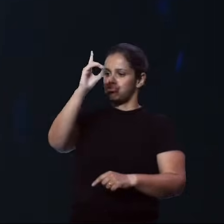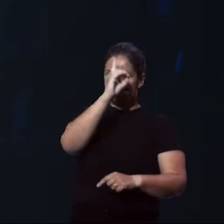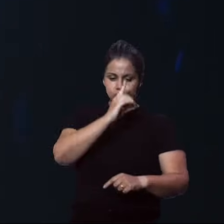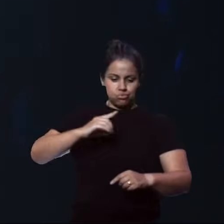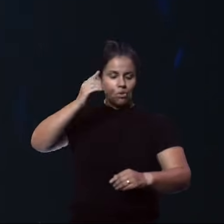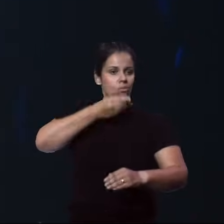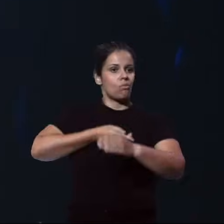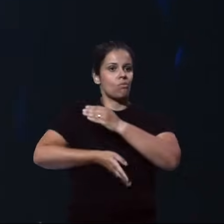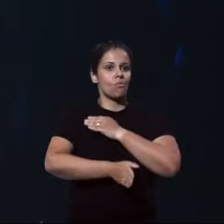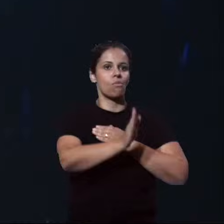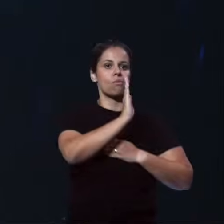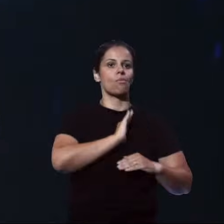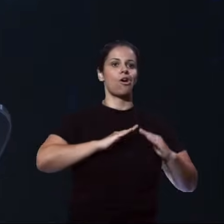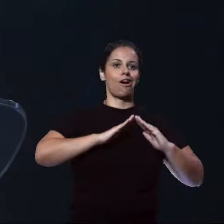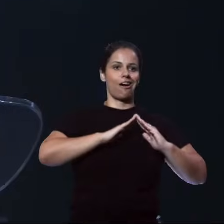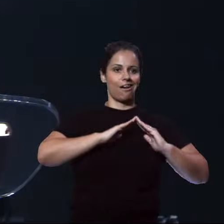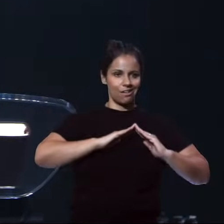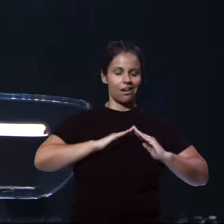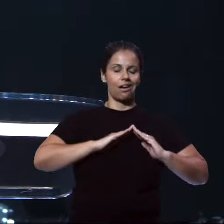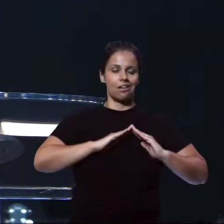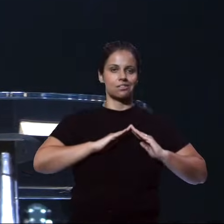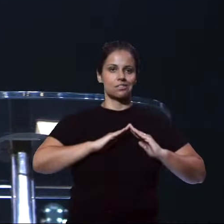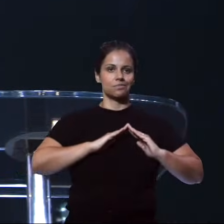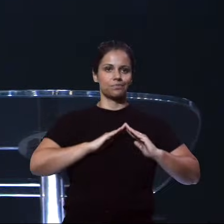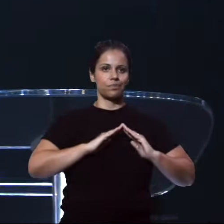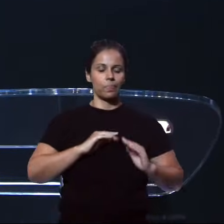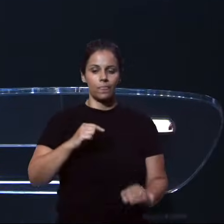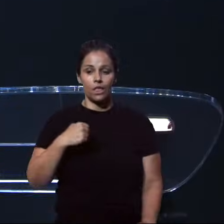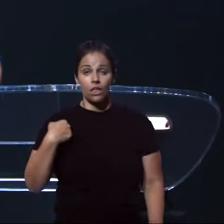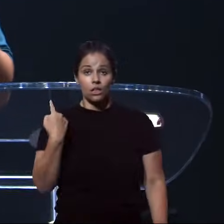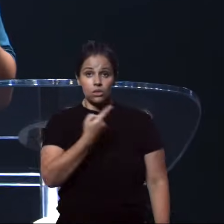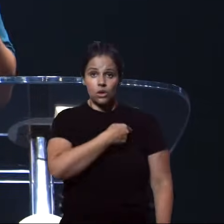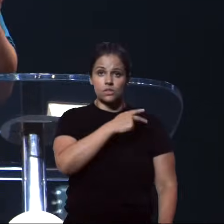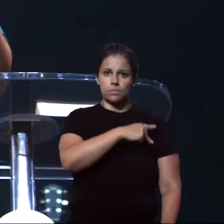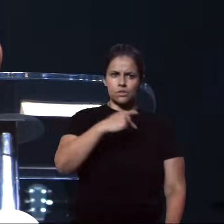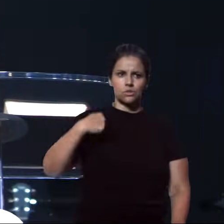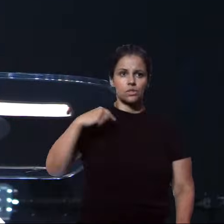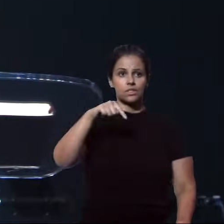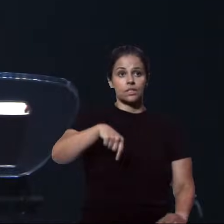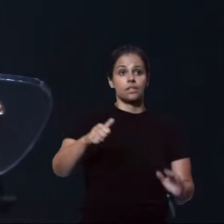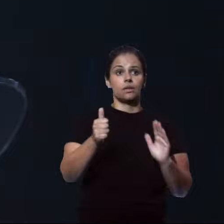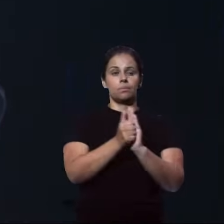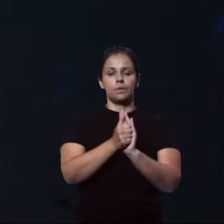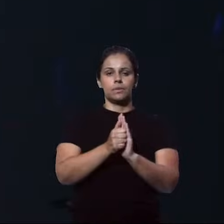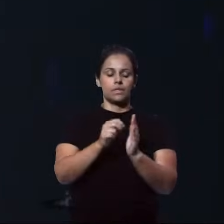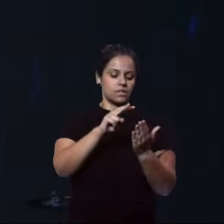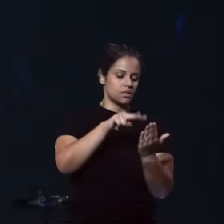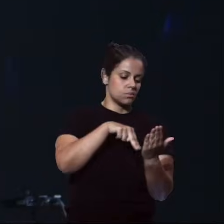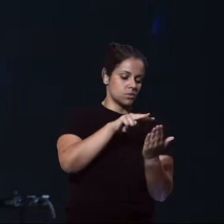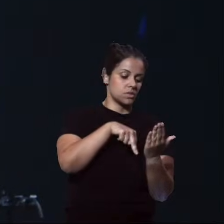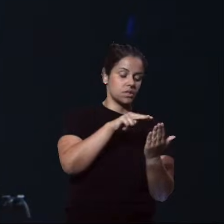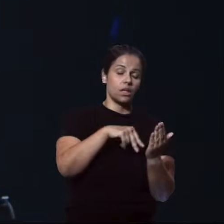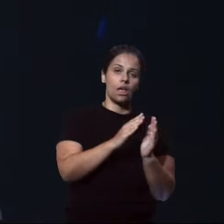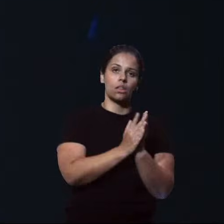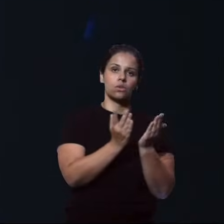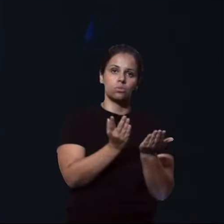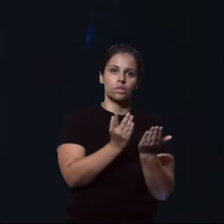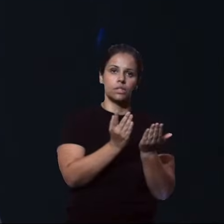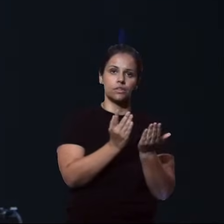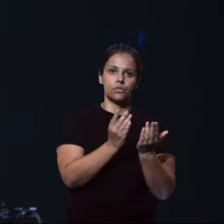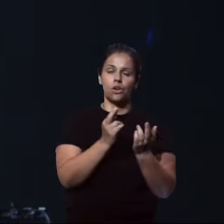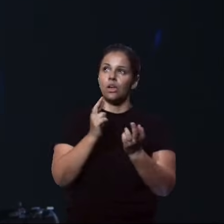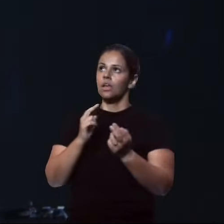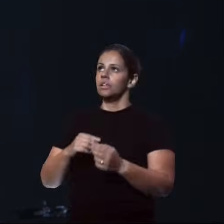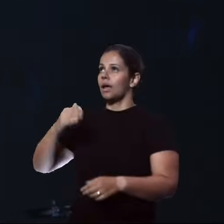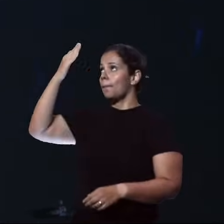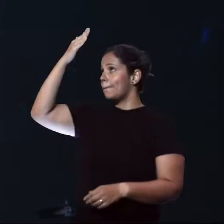Aqui na UAN a gente está lendo, na equipe pastoral, um livro que chama A Presença Relacional de Deus, e os autores desse livro chamam